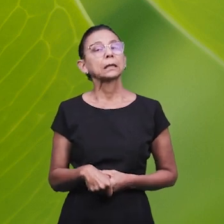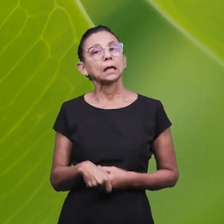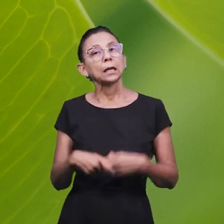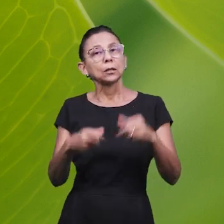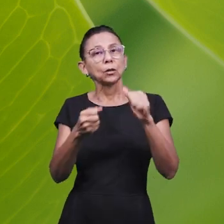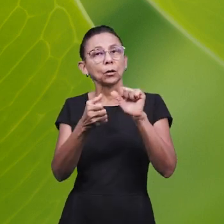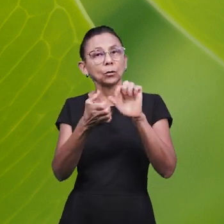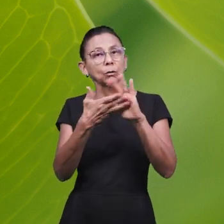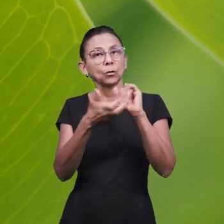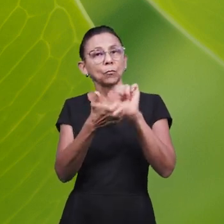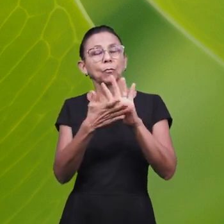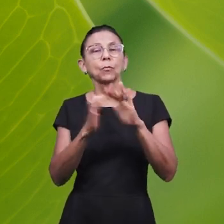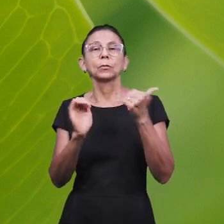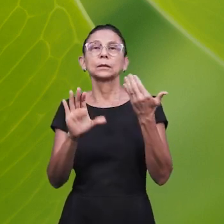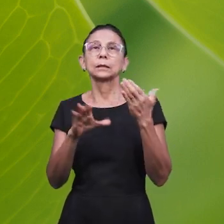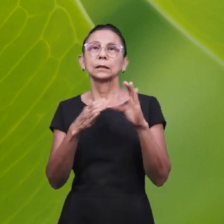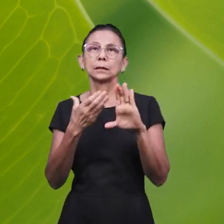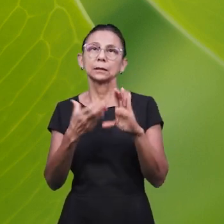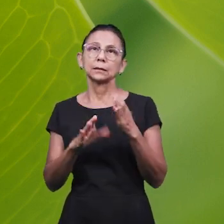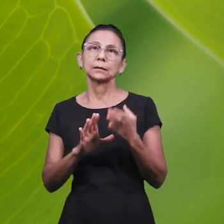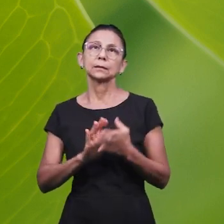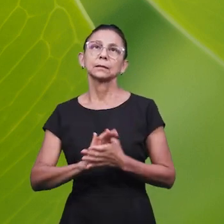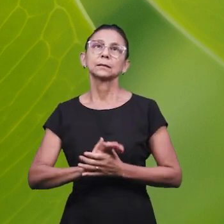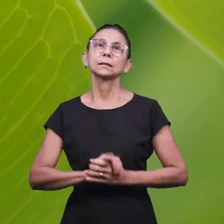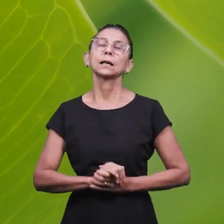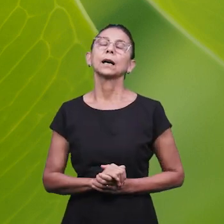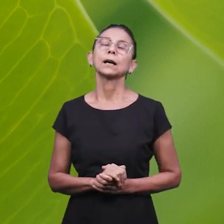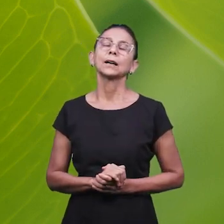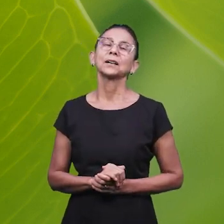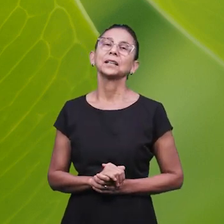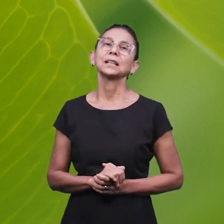Ouvir louvor. A gente